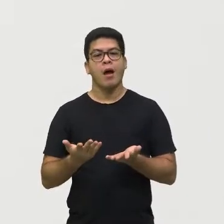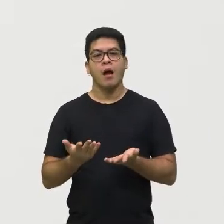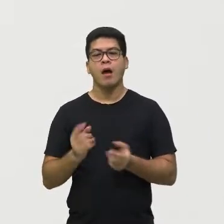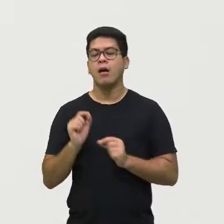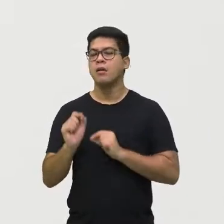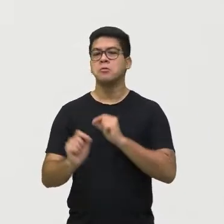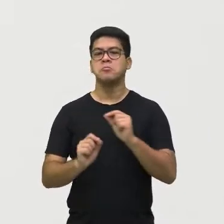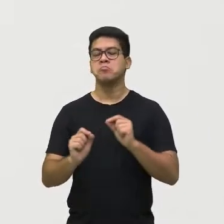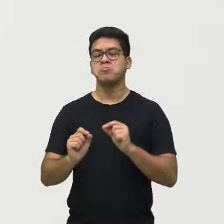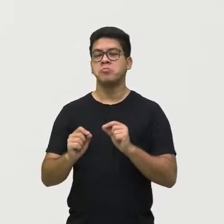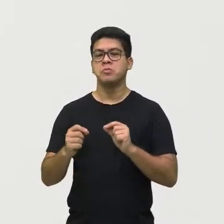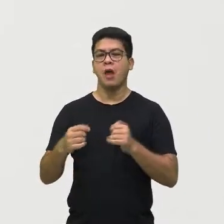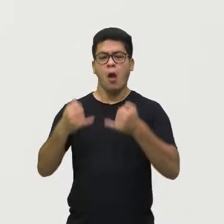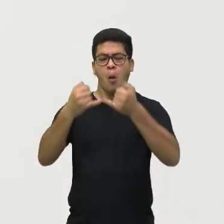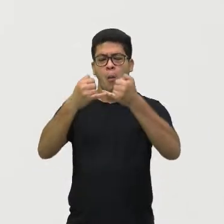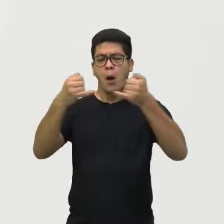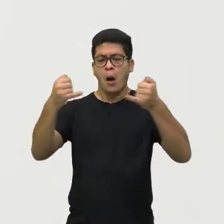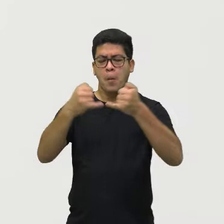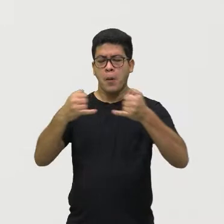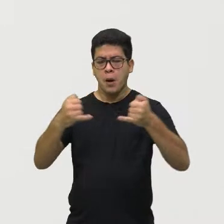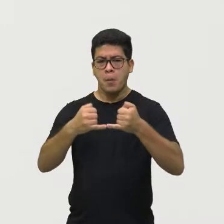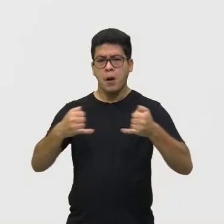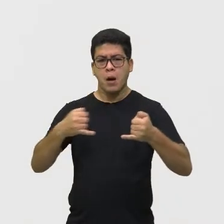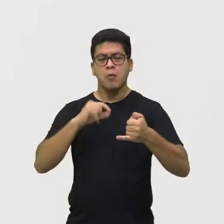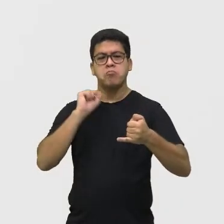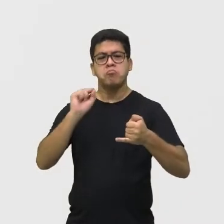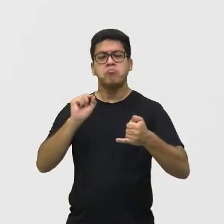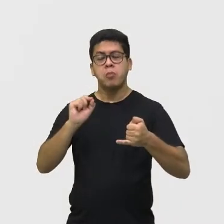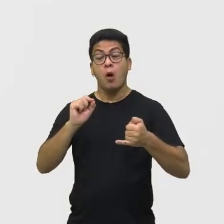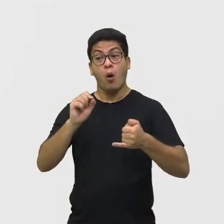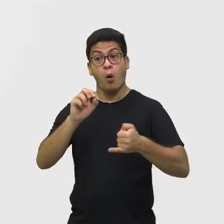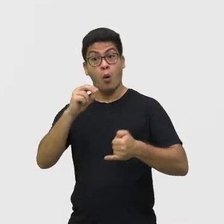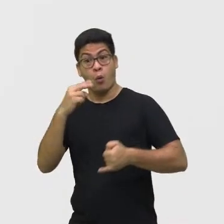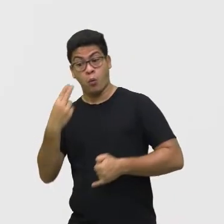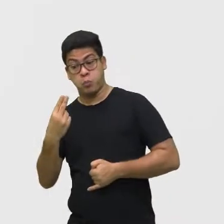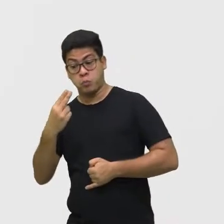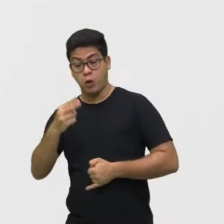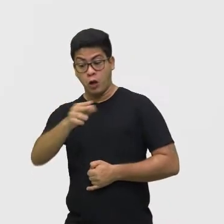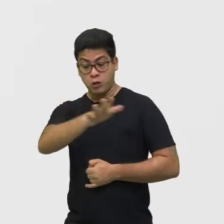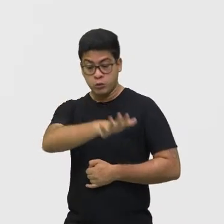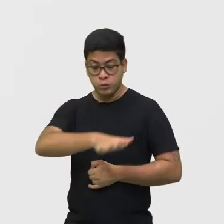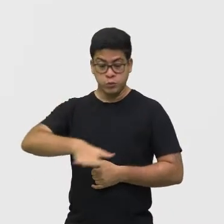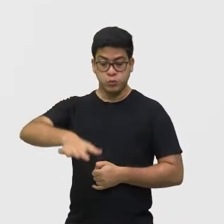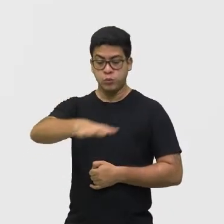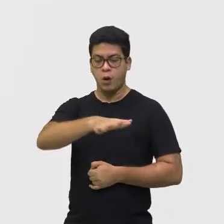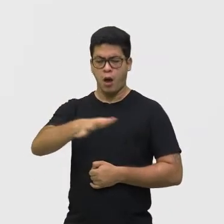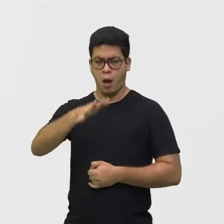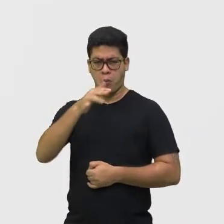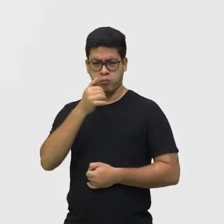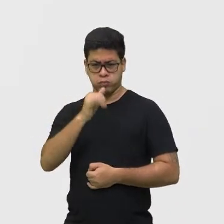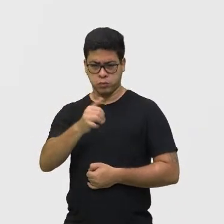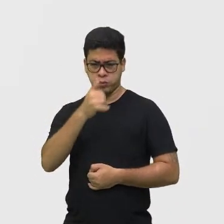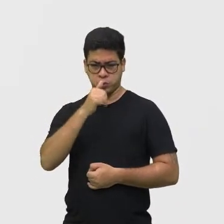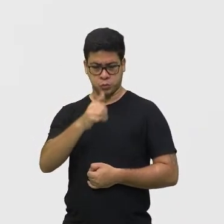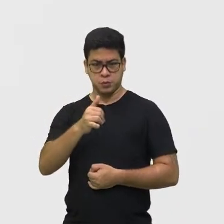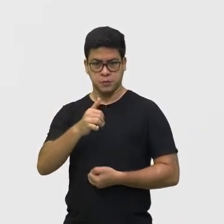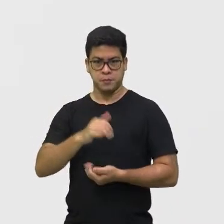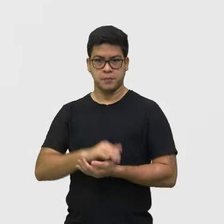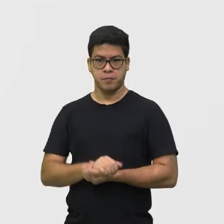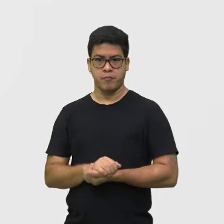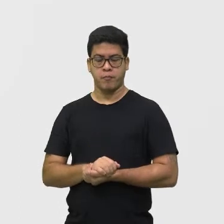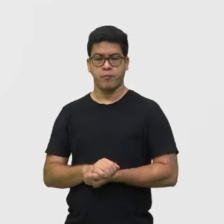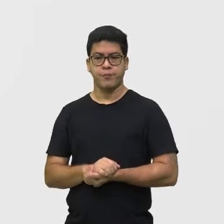vamos falar agora de linhas, ou superfícies equipotenciais. Essas